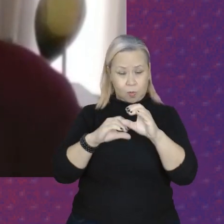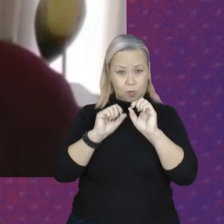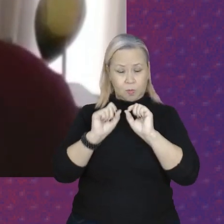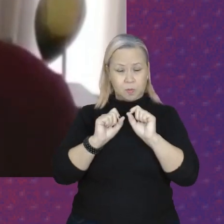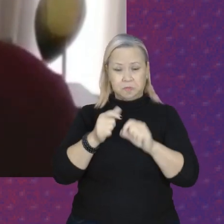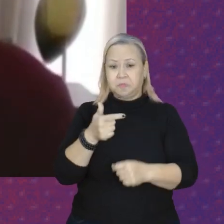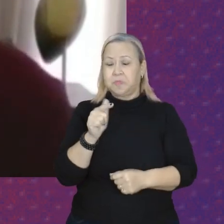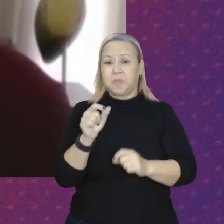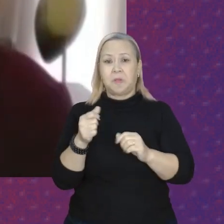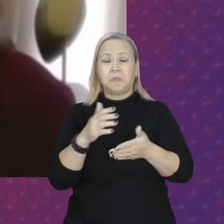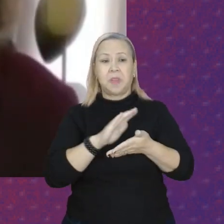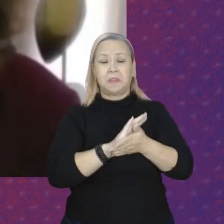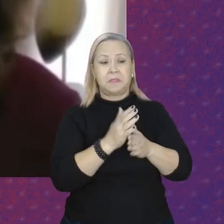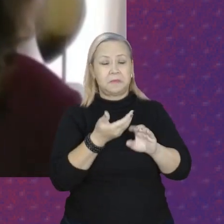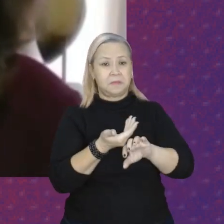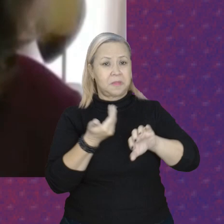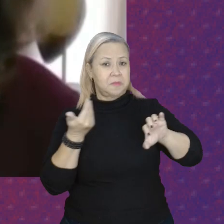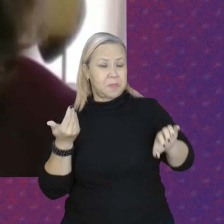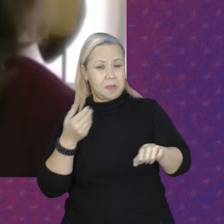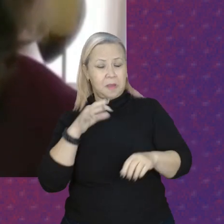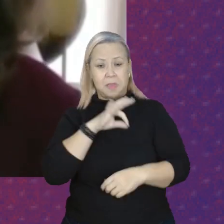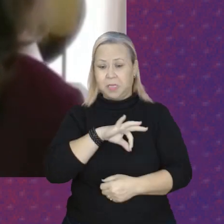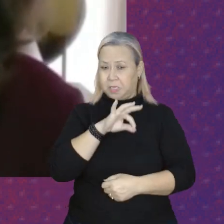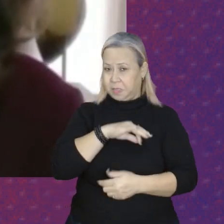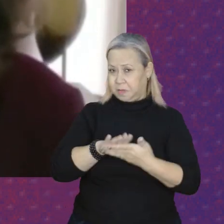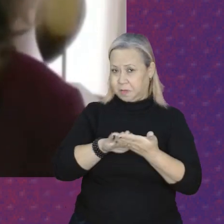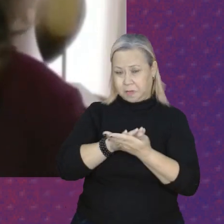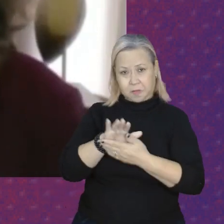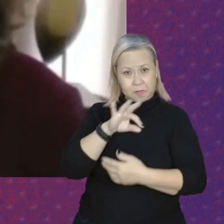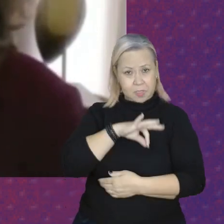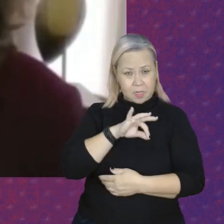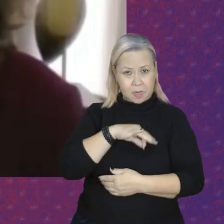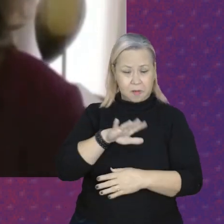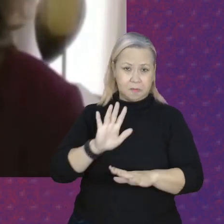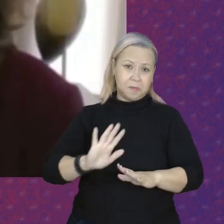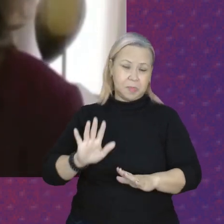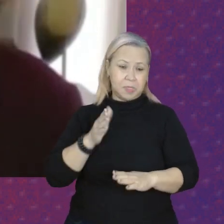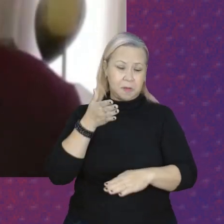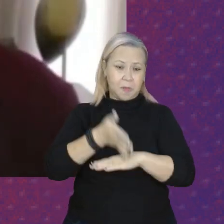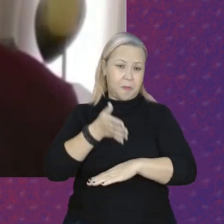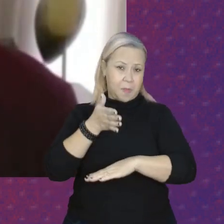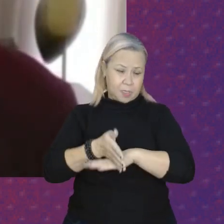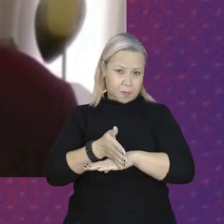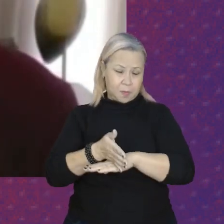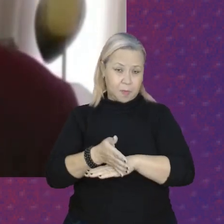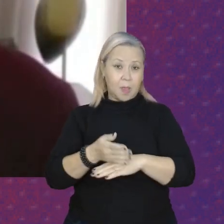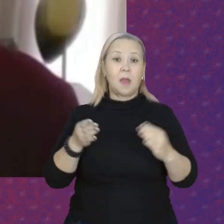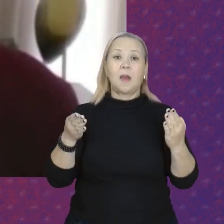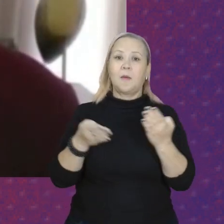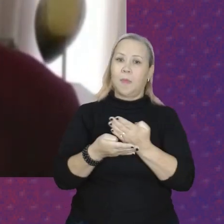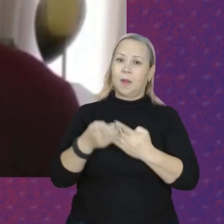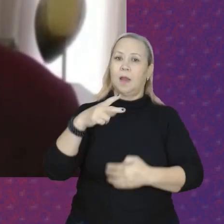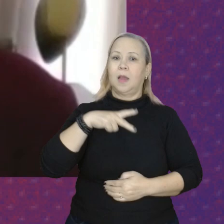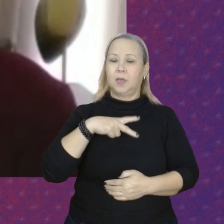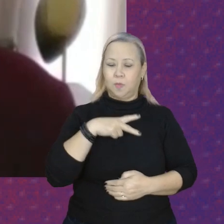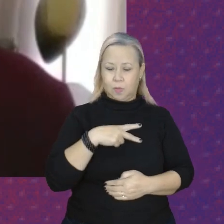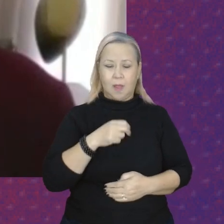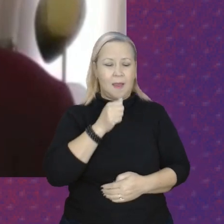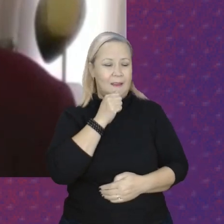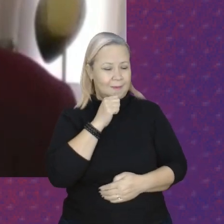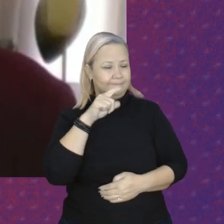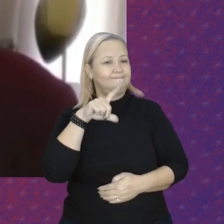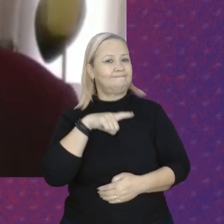essa discriminação, nem salarial e nem para ingresso. Na rede privada, ainda